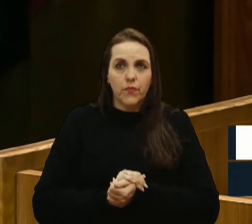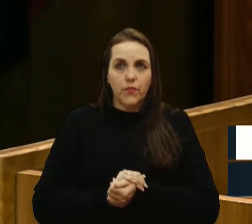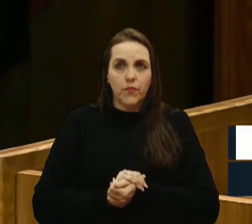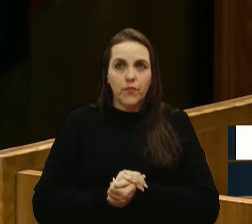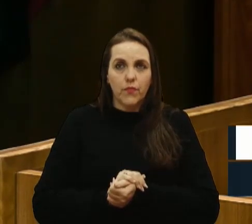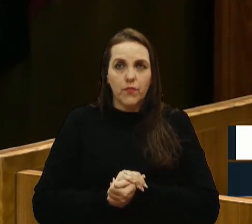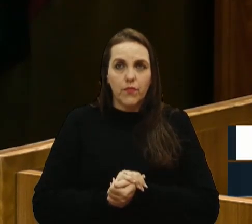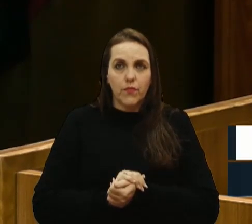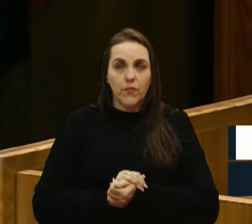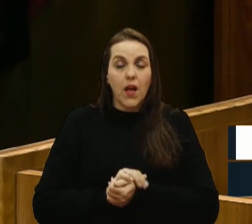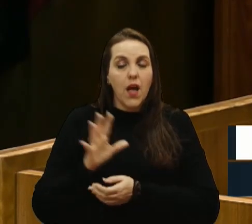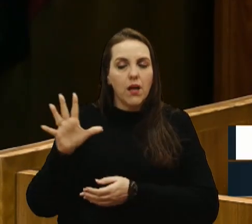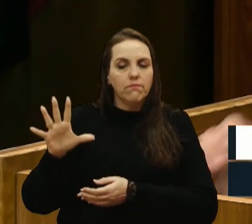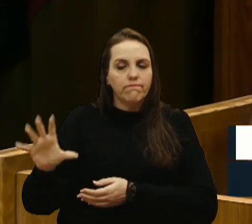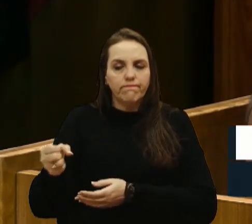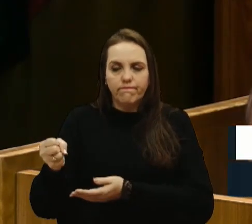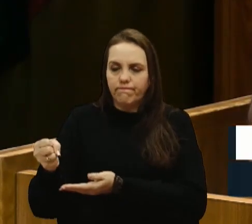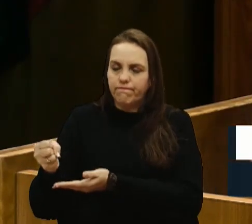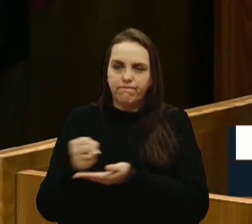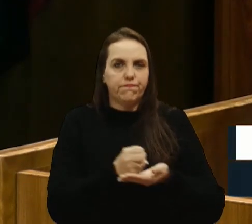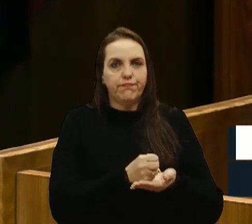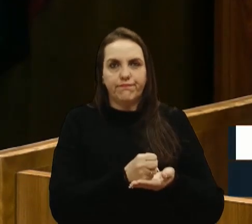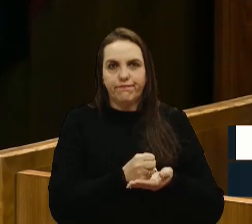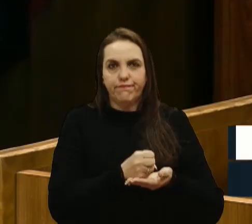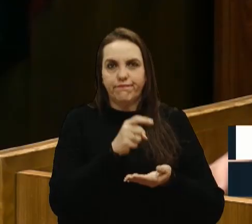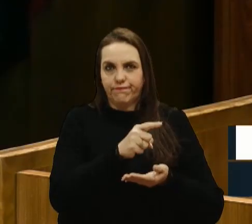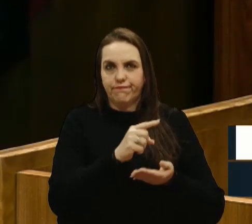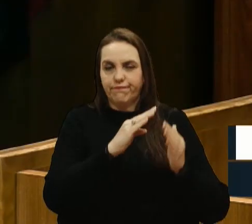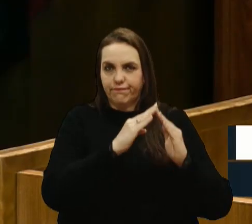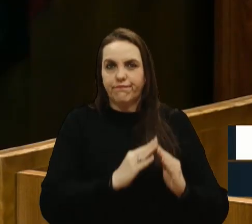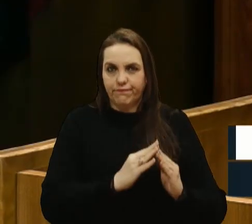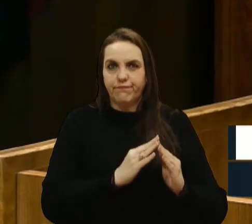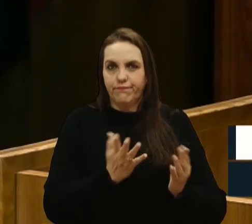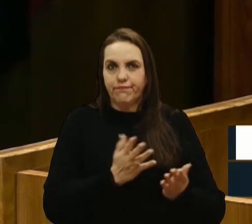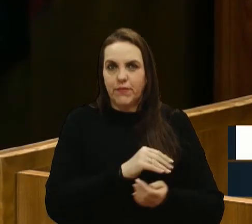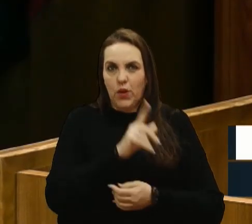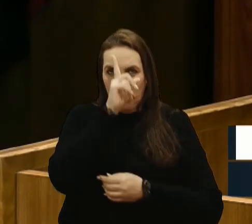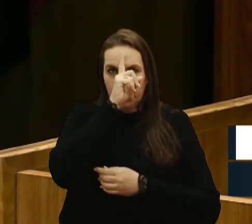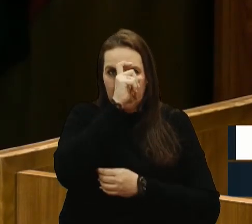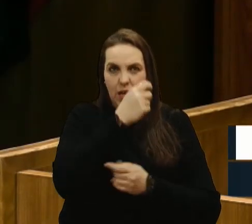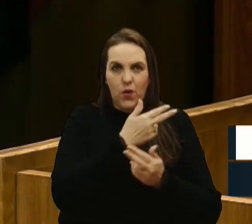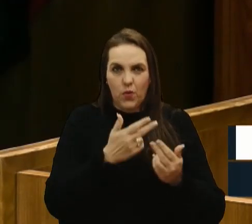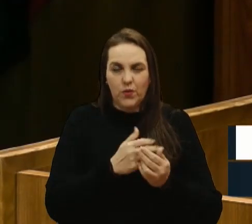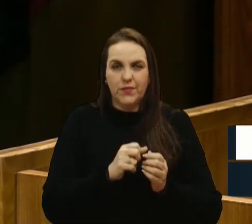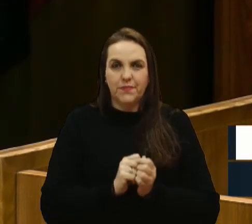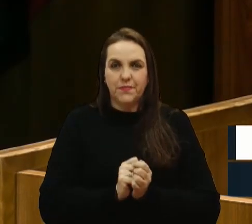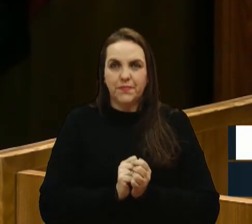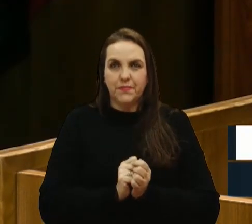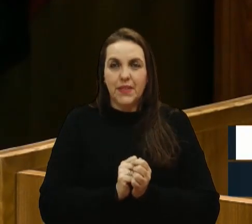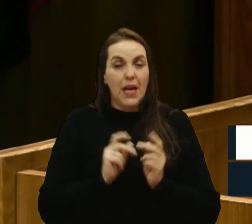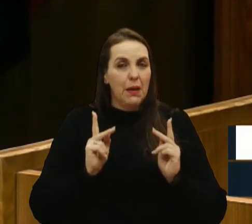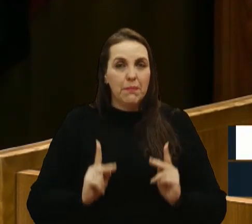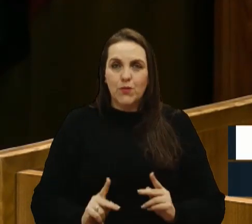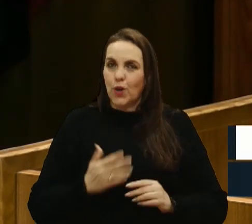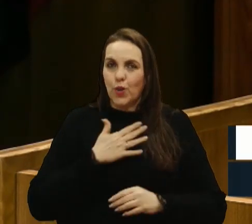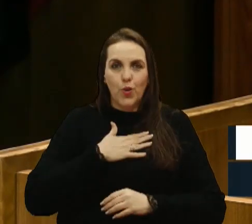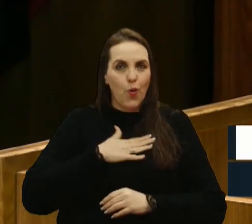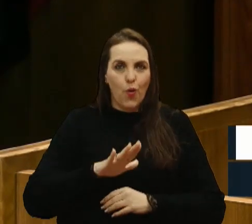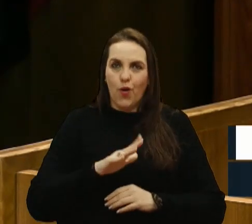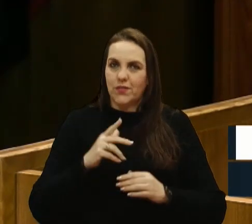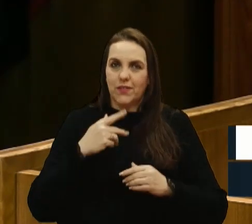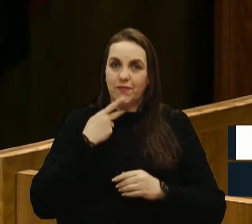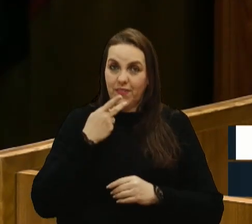internação compulsória. É um assunto que pouca gente gosta de abordar sobre o tema,